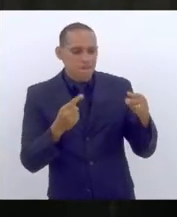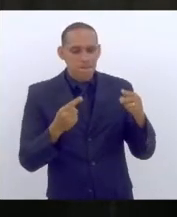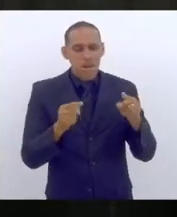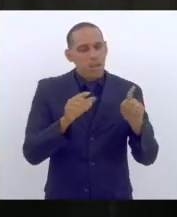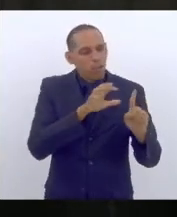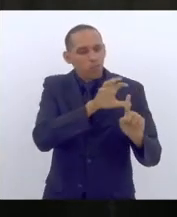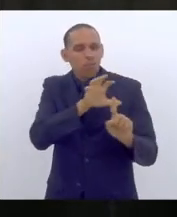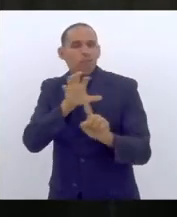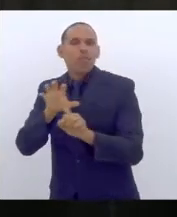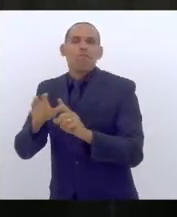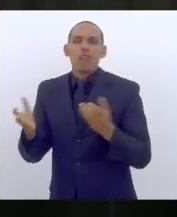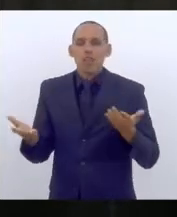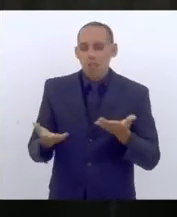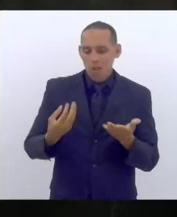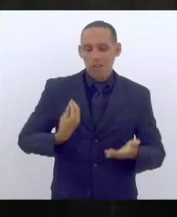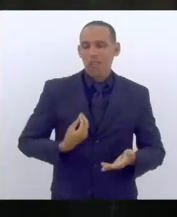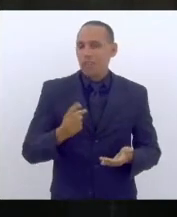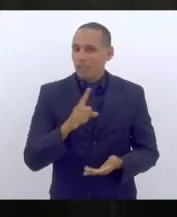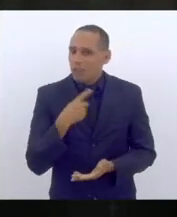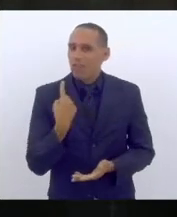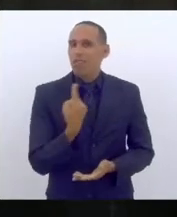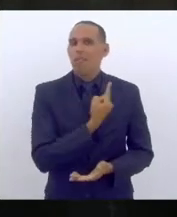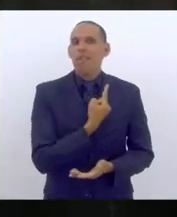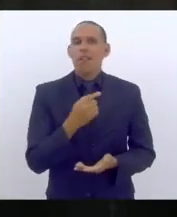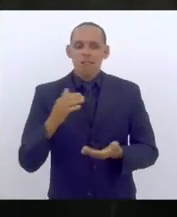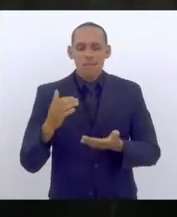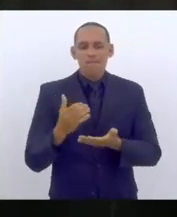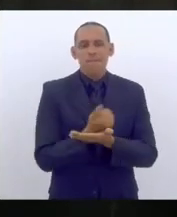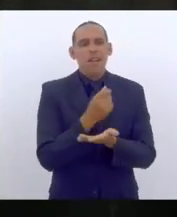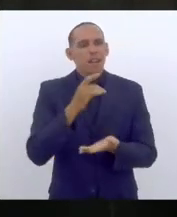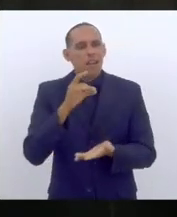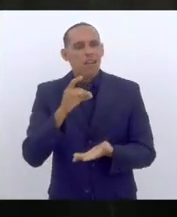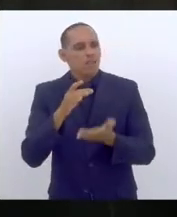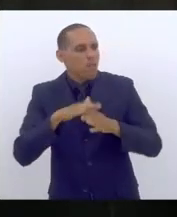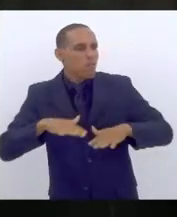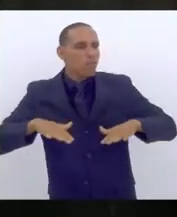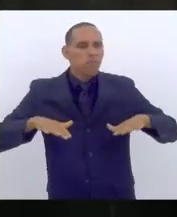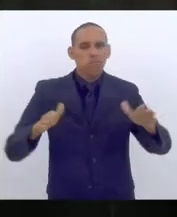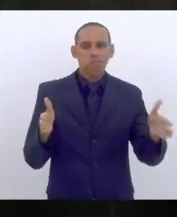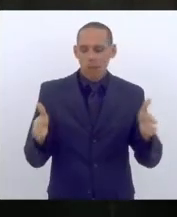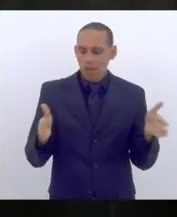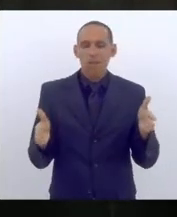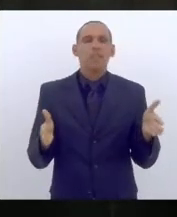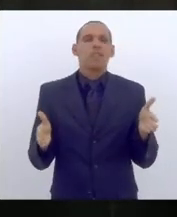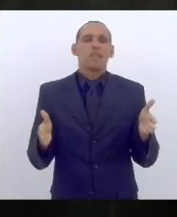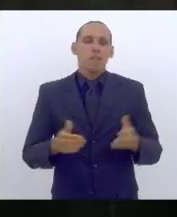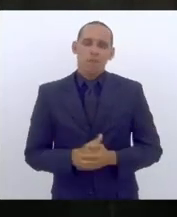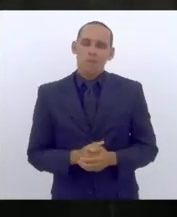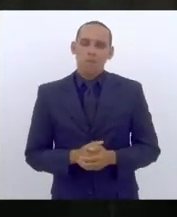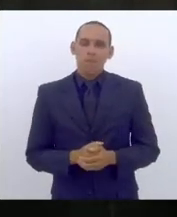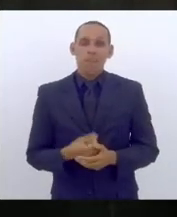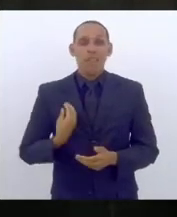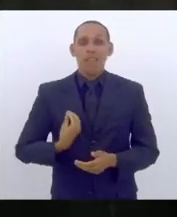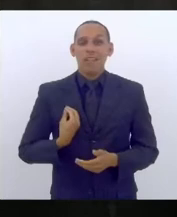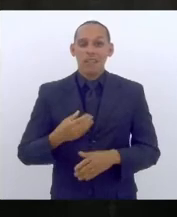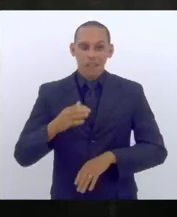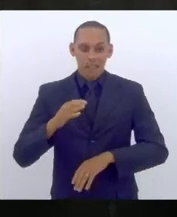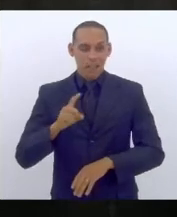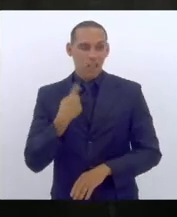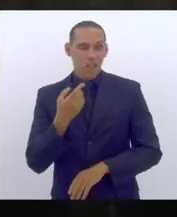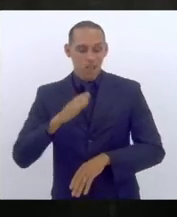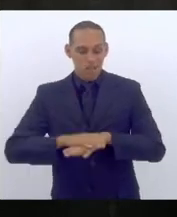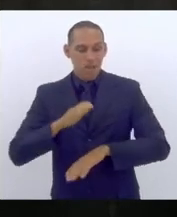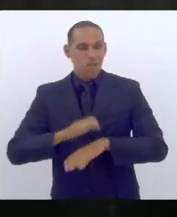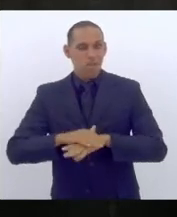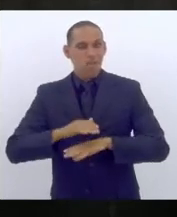pode Deve sim tomar a realidade tomar o momento que vivenciamos nas nossas mãos e fazer